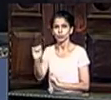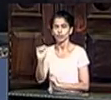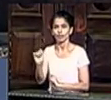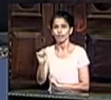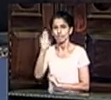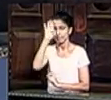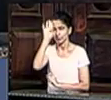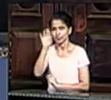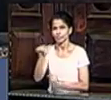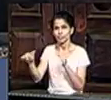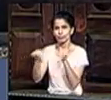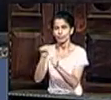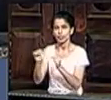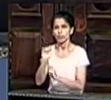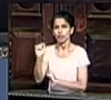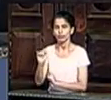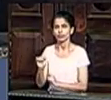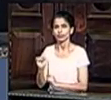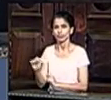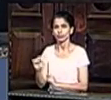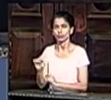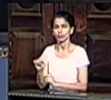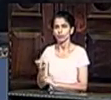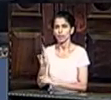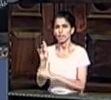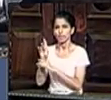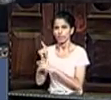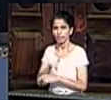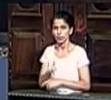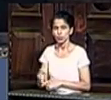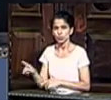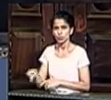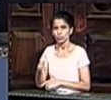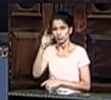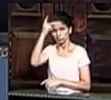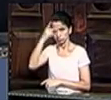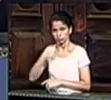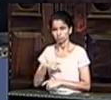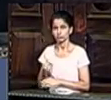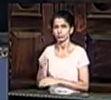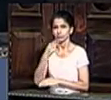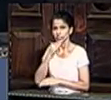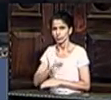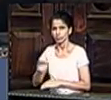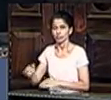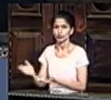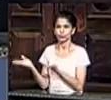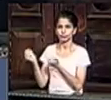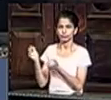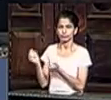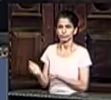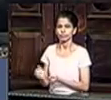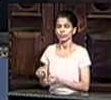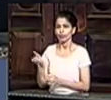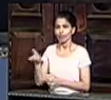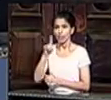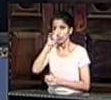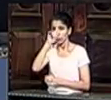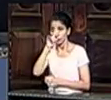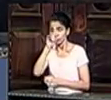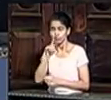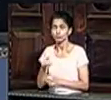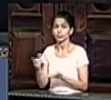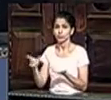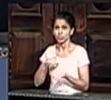prioritário que deve ser o atendimento à pessoa humana o atendimento à criança adolescente em situação de risco ao